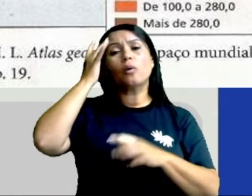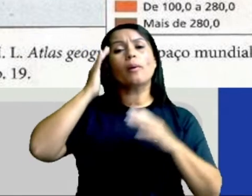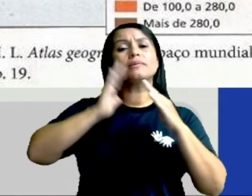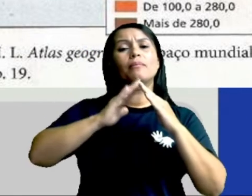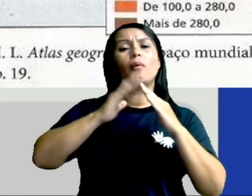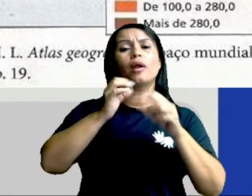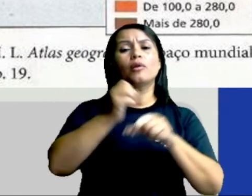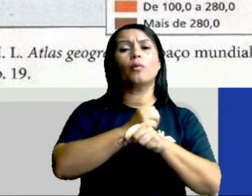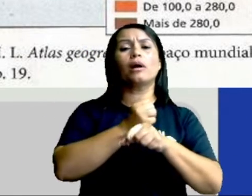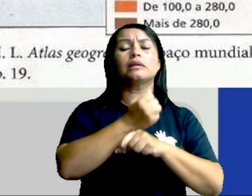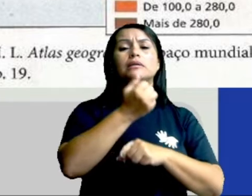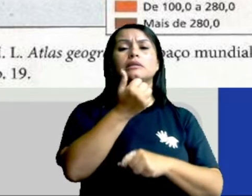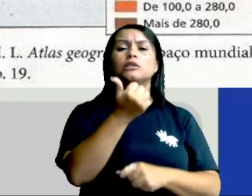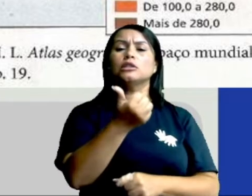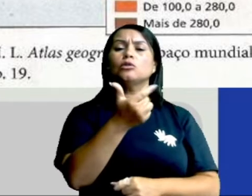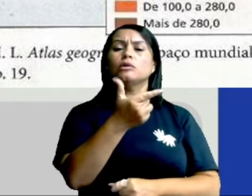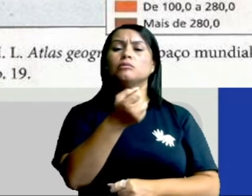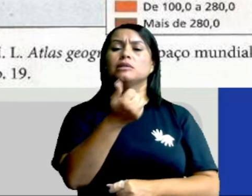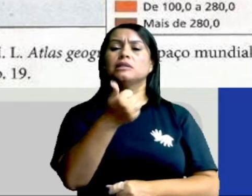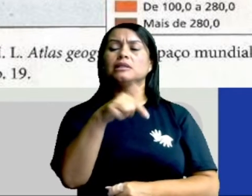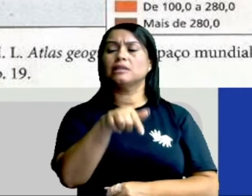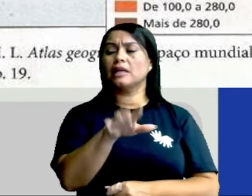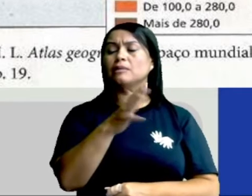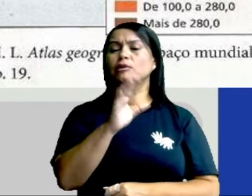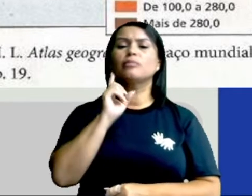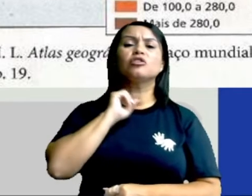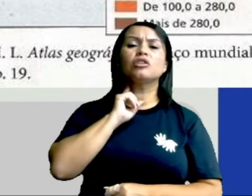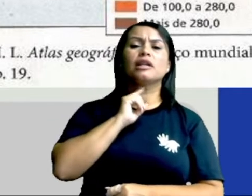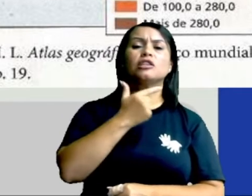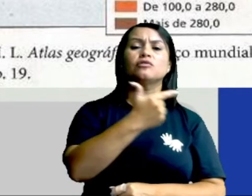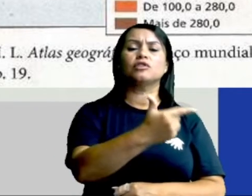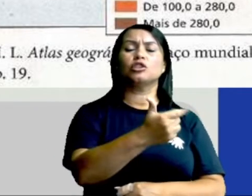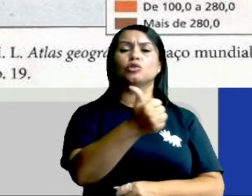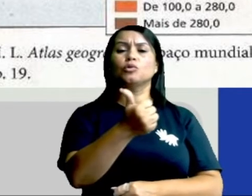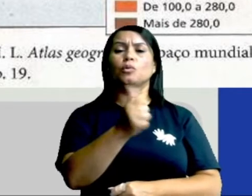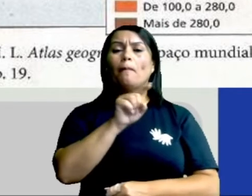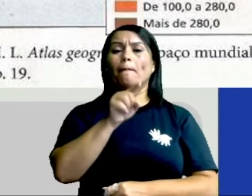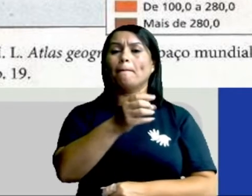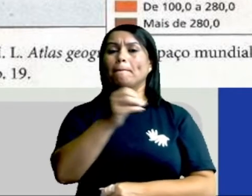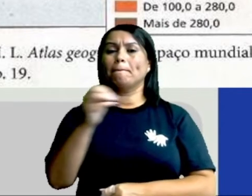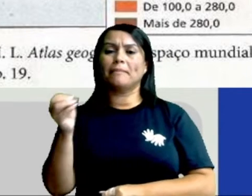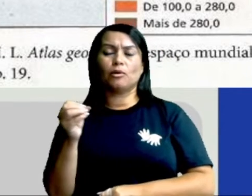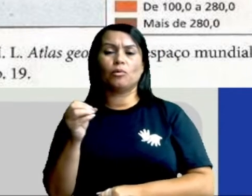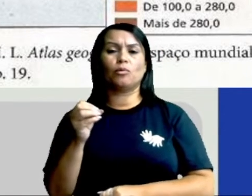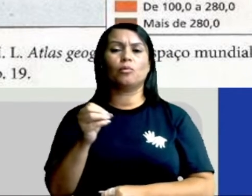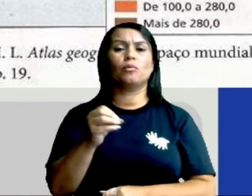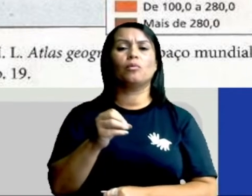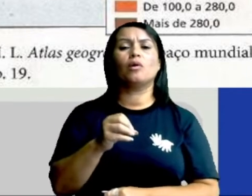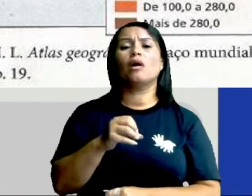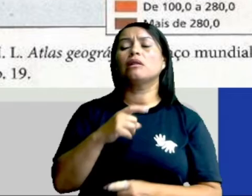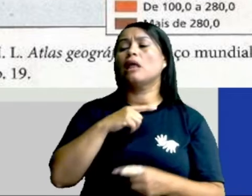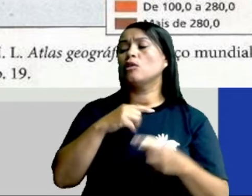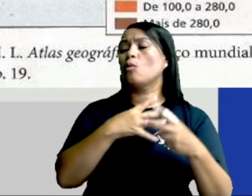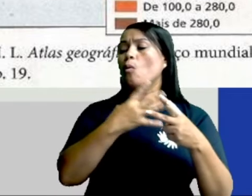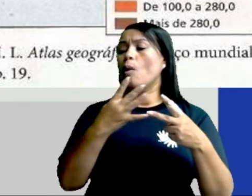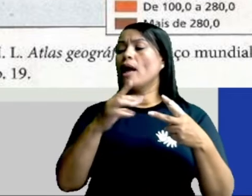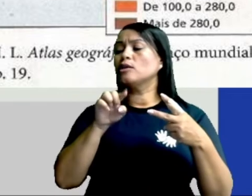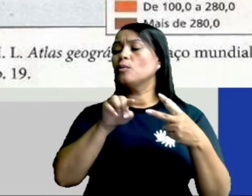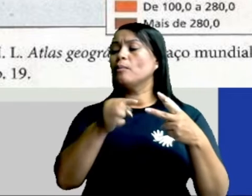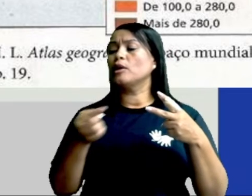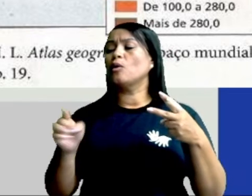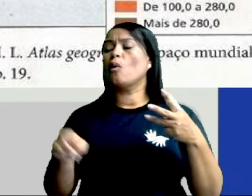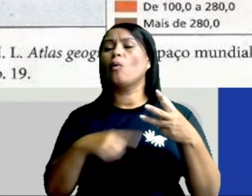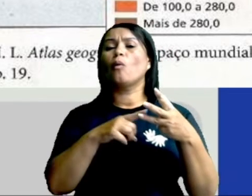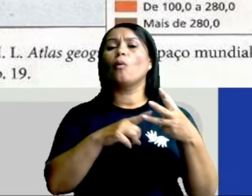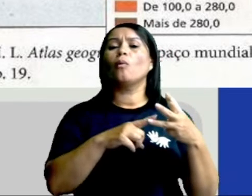de 2017 de cada estado. Então, Minas Gerais com mais de 21 milhões de habitantes, Espírito Santo 4 milhões, Rio de Janeiro 16 milhões, São